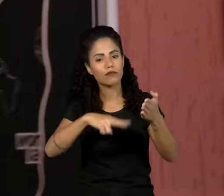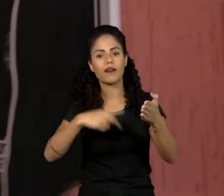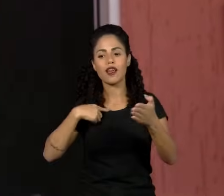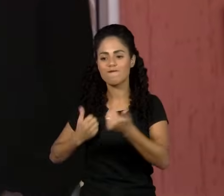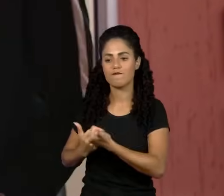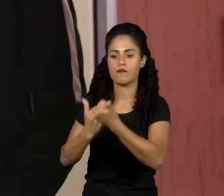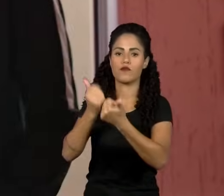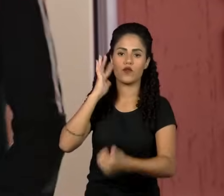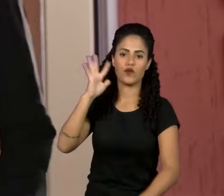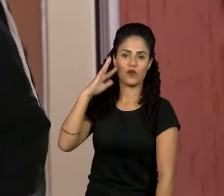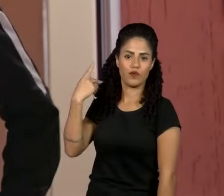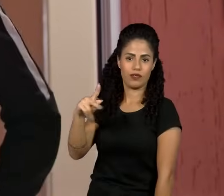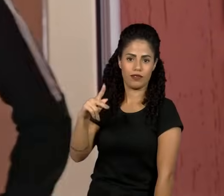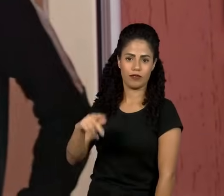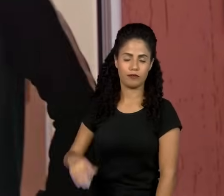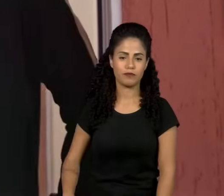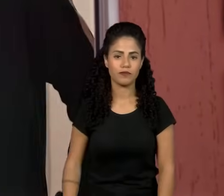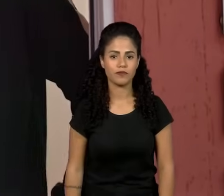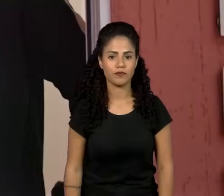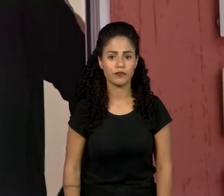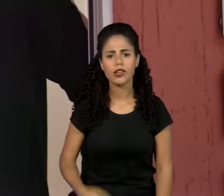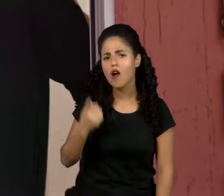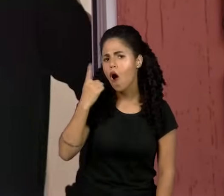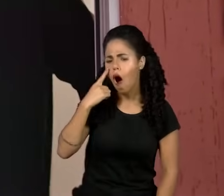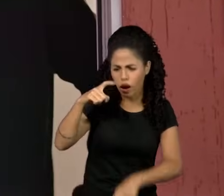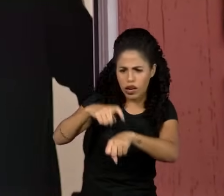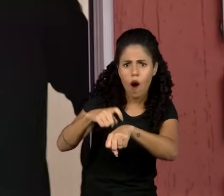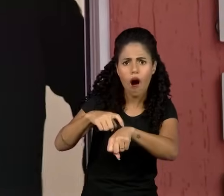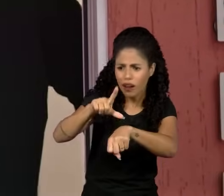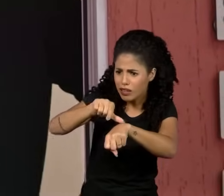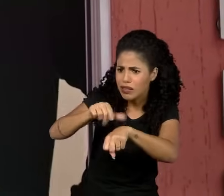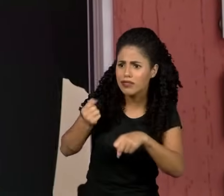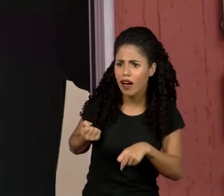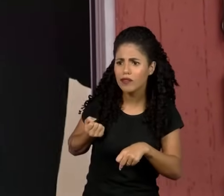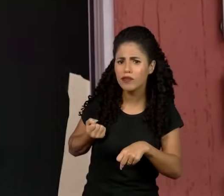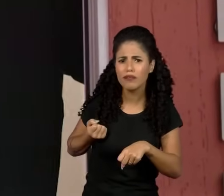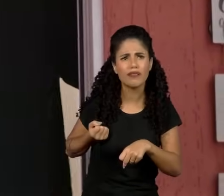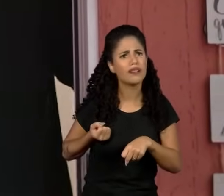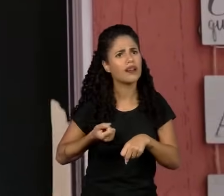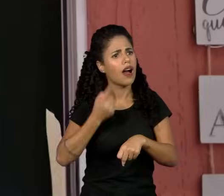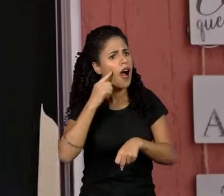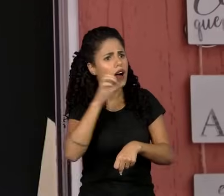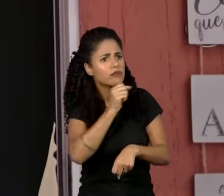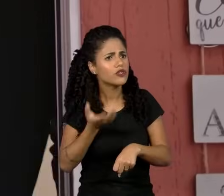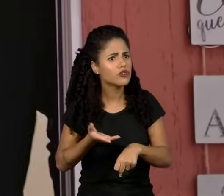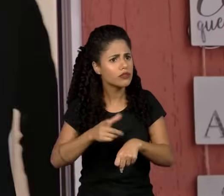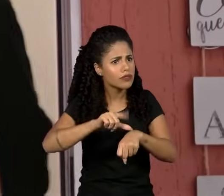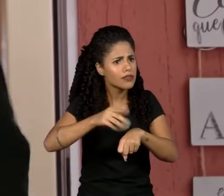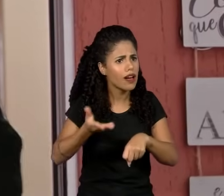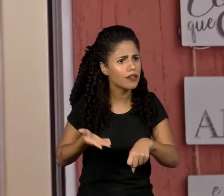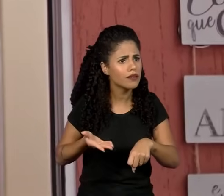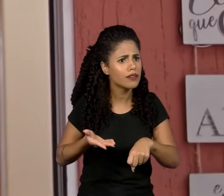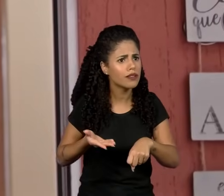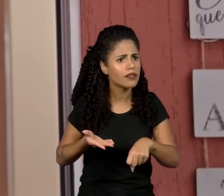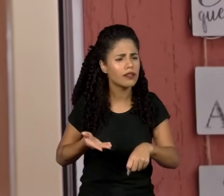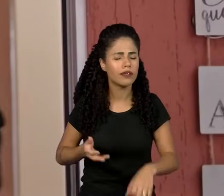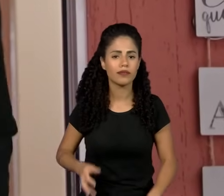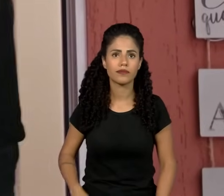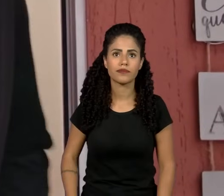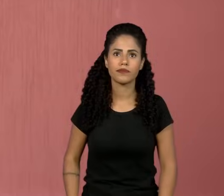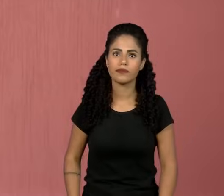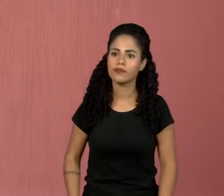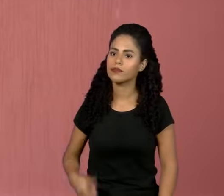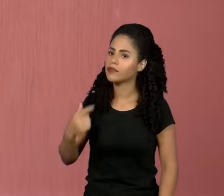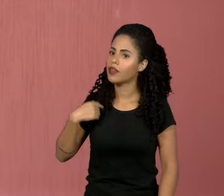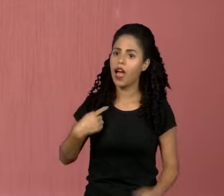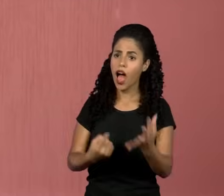dele. Olha, uma coisa pra você, Vinícius, olha a hora, nós estamos atrasados. Pelo menos um dia só, né, caramba. O artista